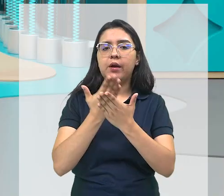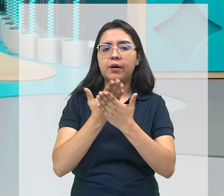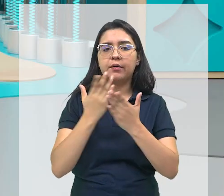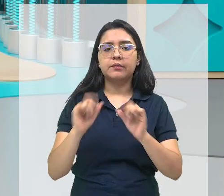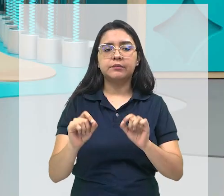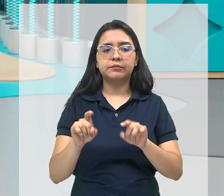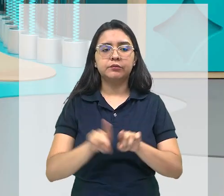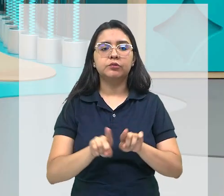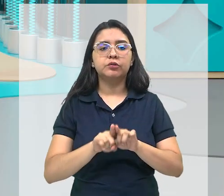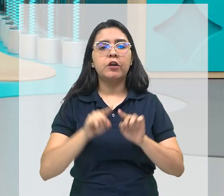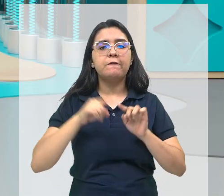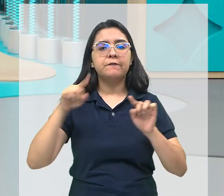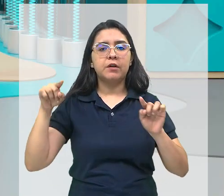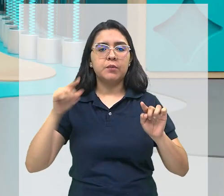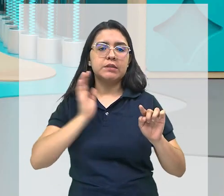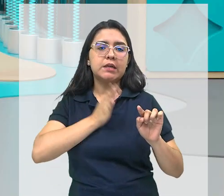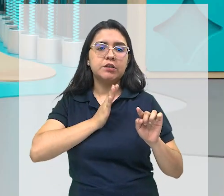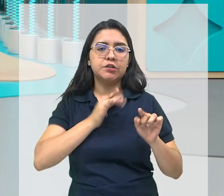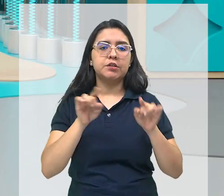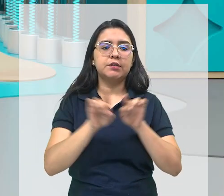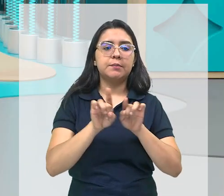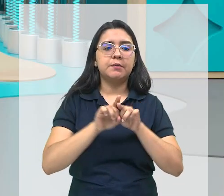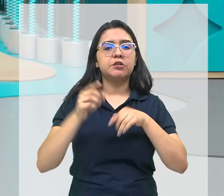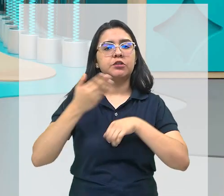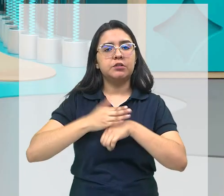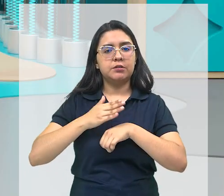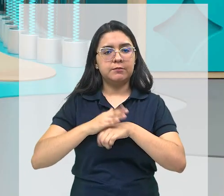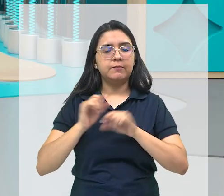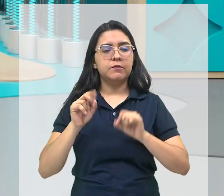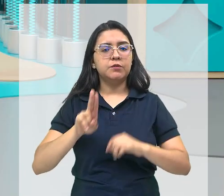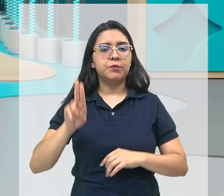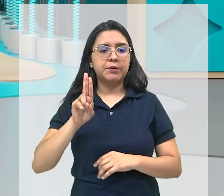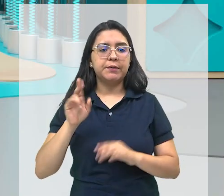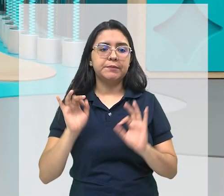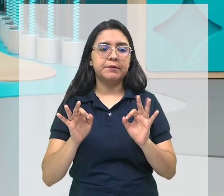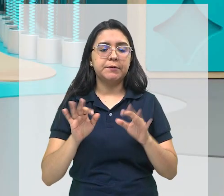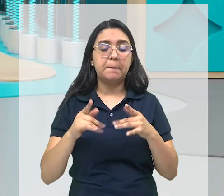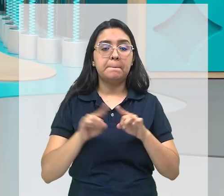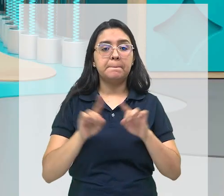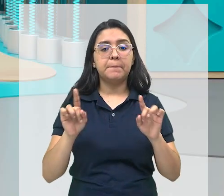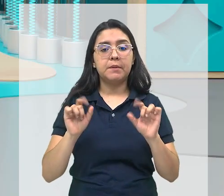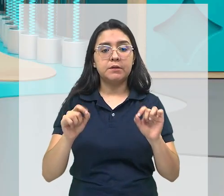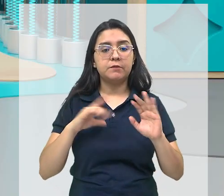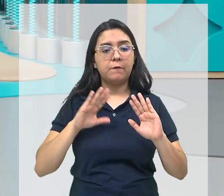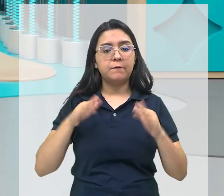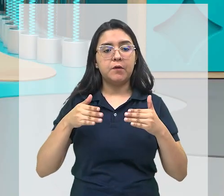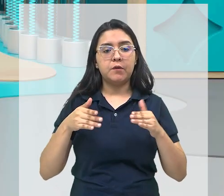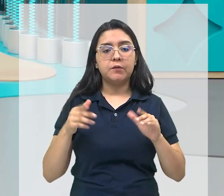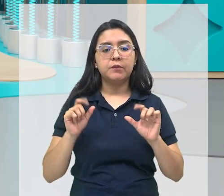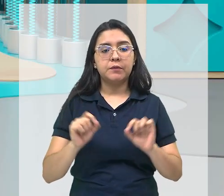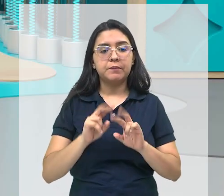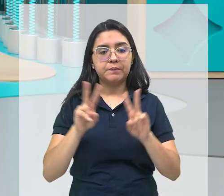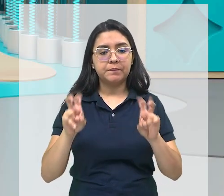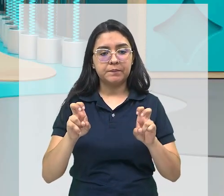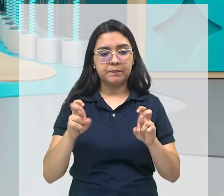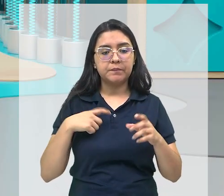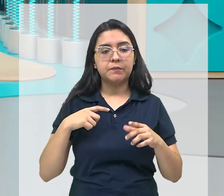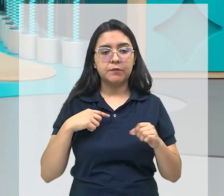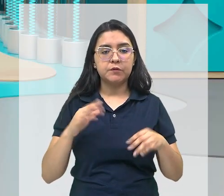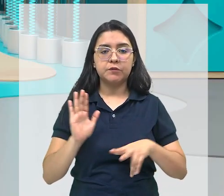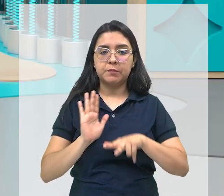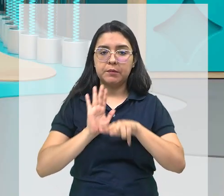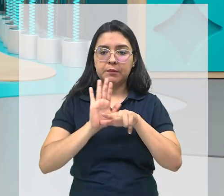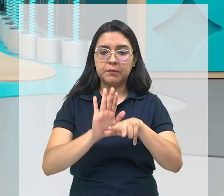de frequência cardíaca e tudo mais, de treino, pode até ser usado isso daqui. Mas, a princípio, vamos nos ater nesse tema aqui dos